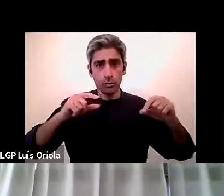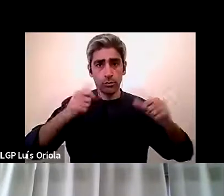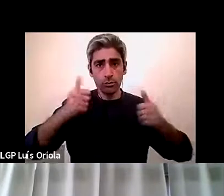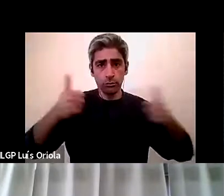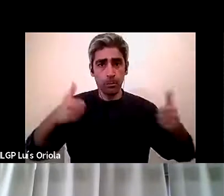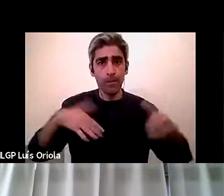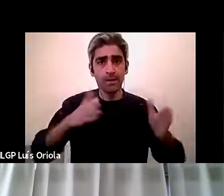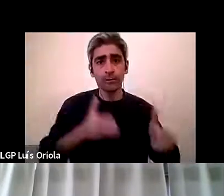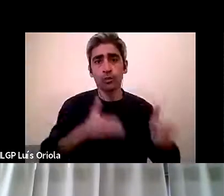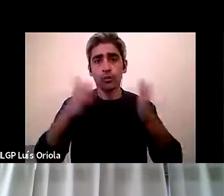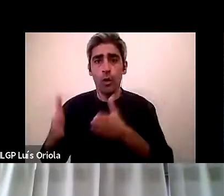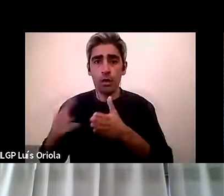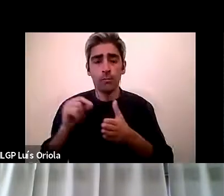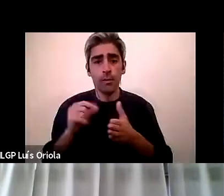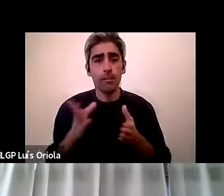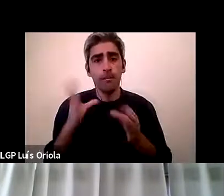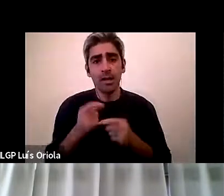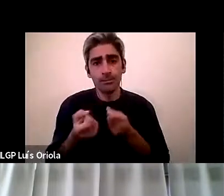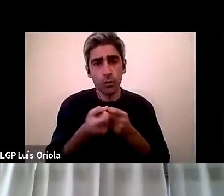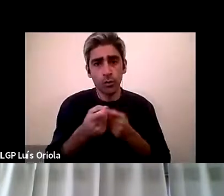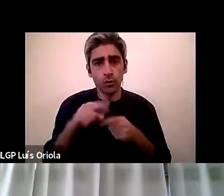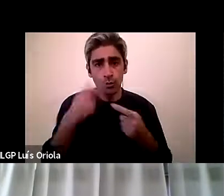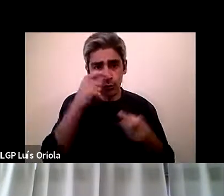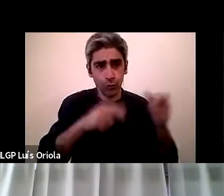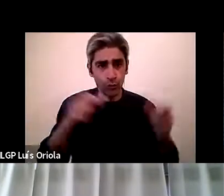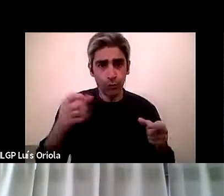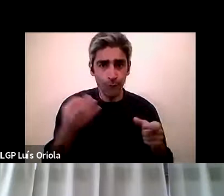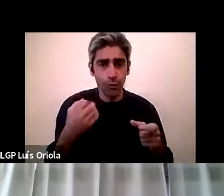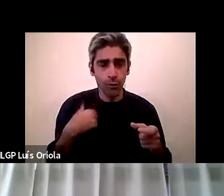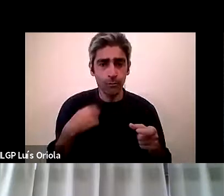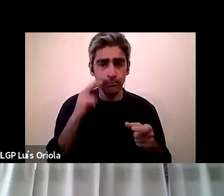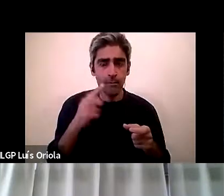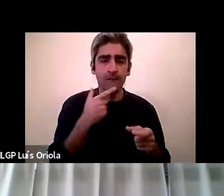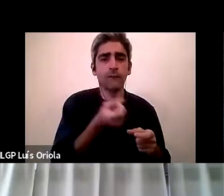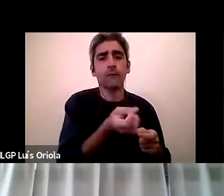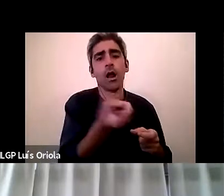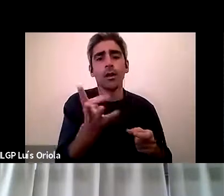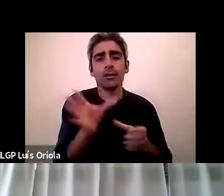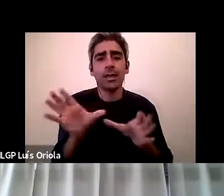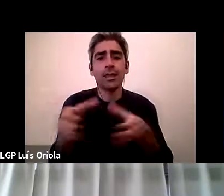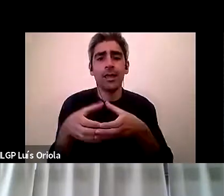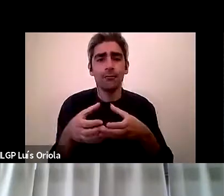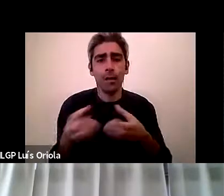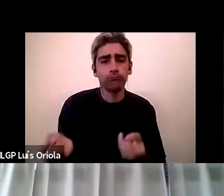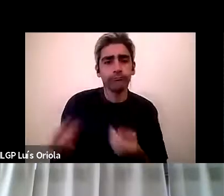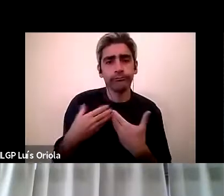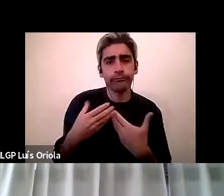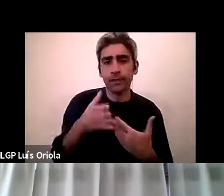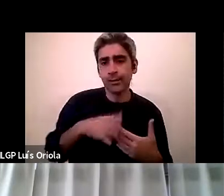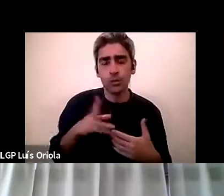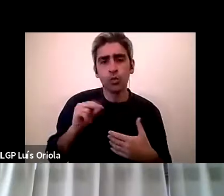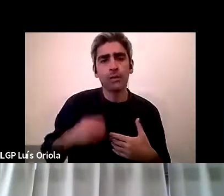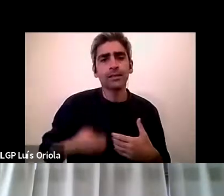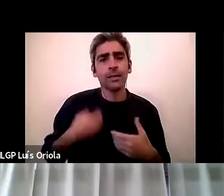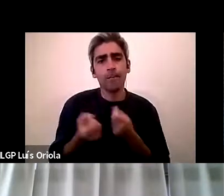incrível que pareça, também ficamos mais próximos uns dos outros. Eu tenho muitas equipas que me reportaram que nunca se sentiram